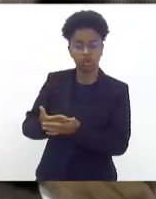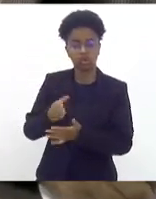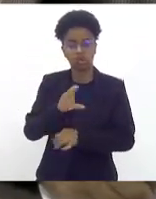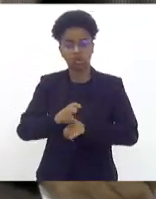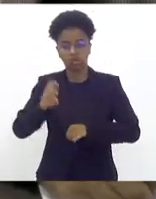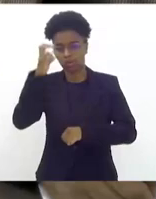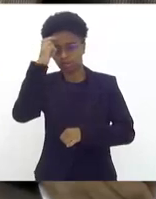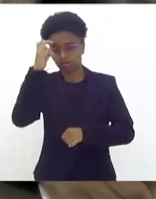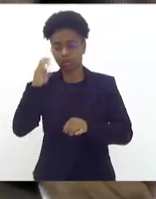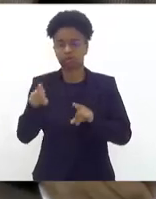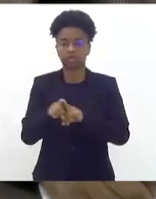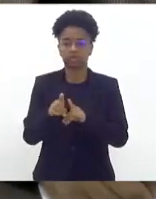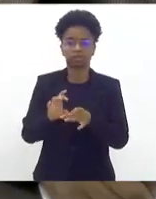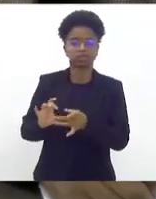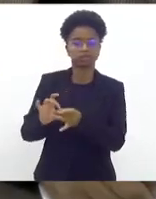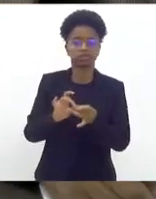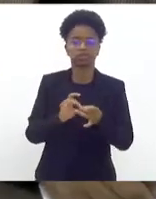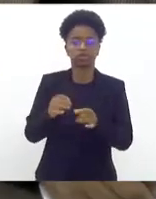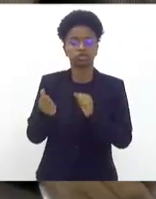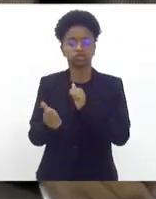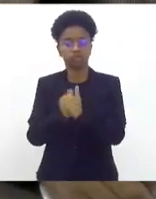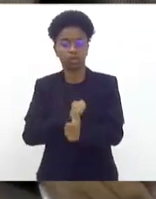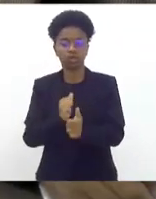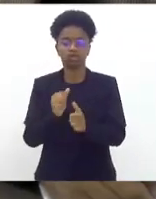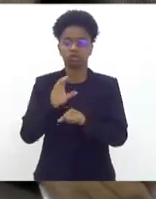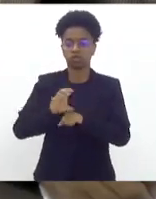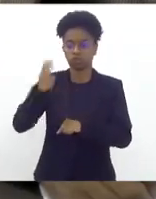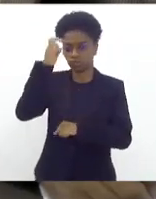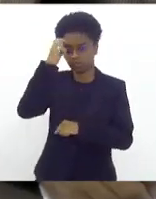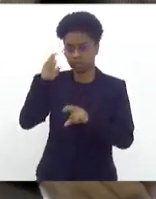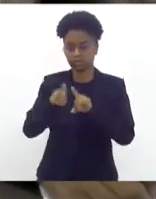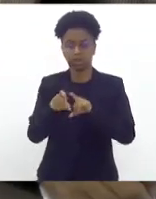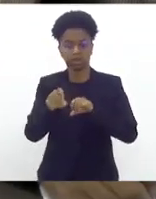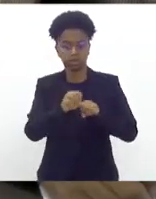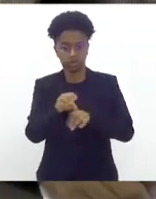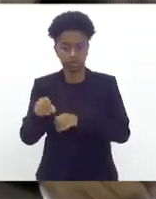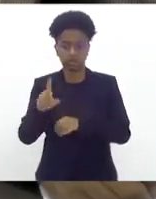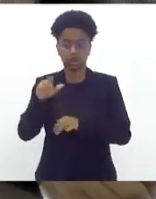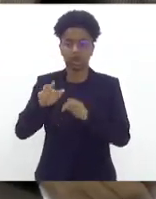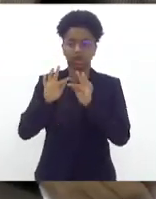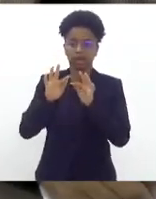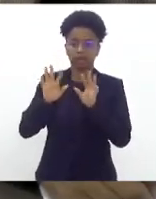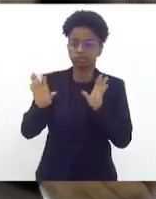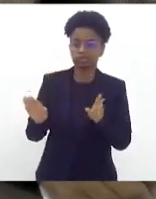integrando esporte, cultura e educação, foi a conclusão dessa audiência pública.